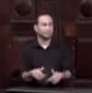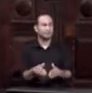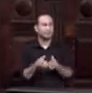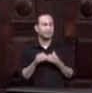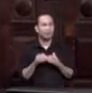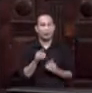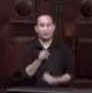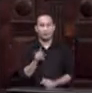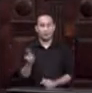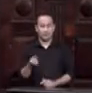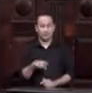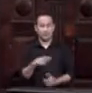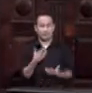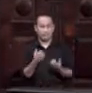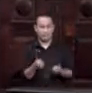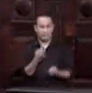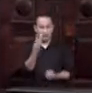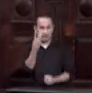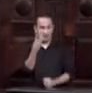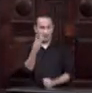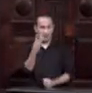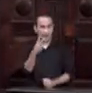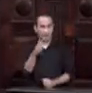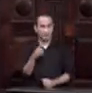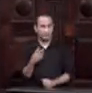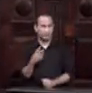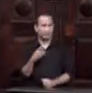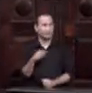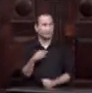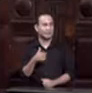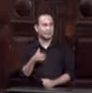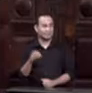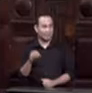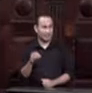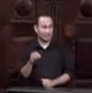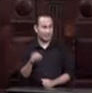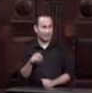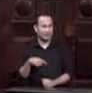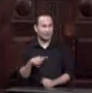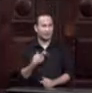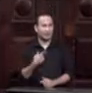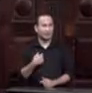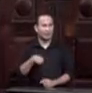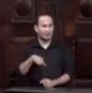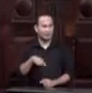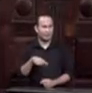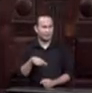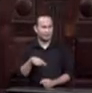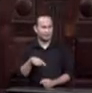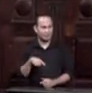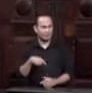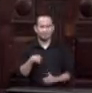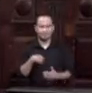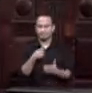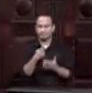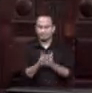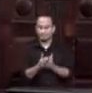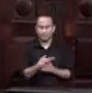ganhe R$3.100 e mora em São Gonçalo e trabalhe no Rio, passe a pagar, eu fiz as contas,